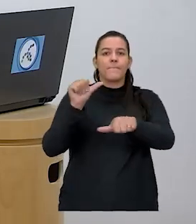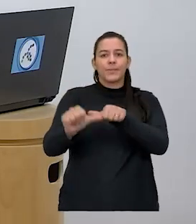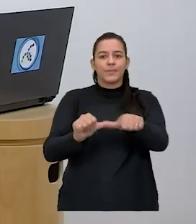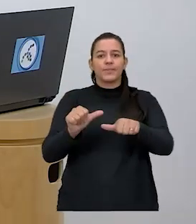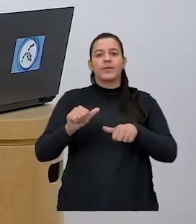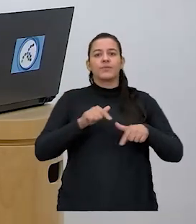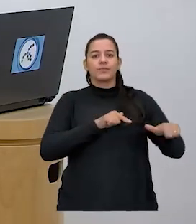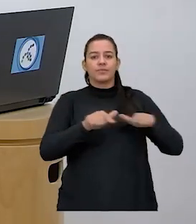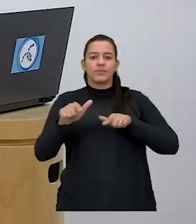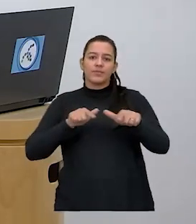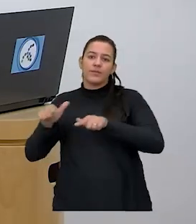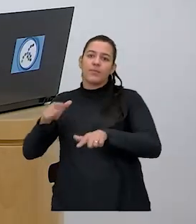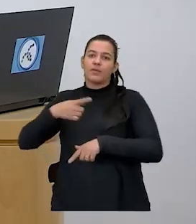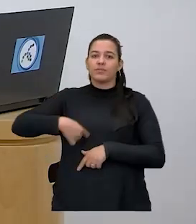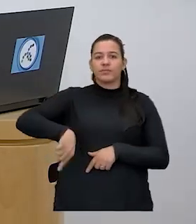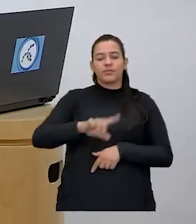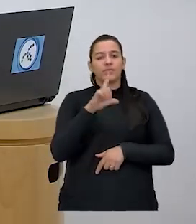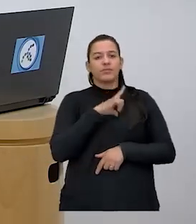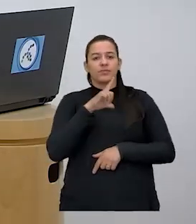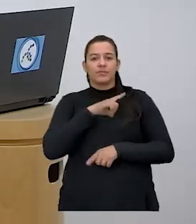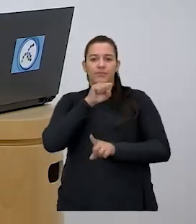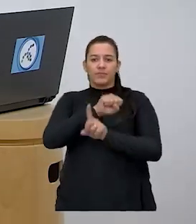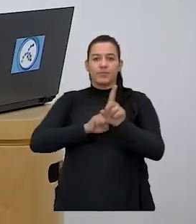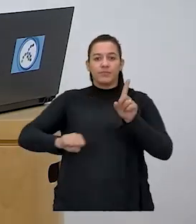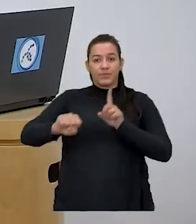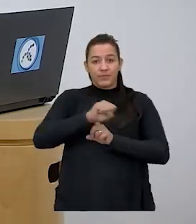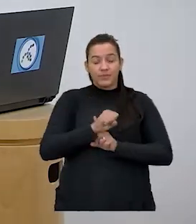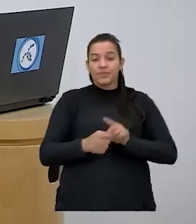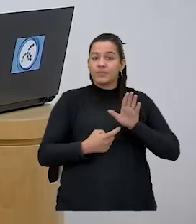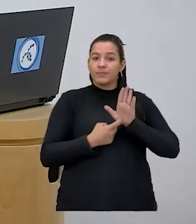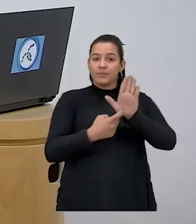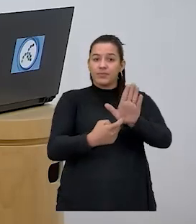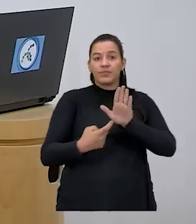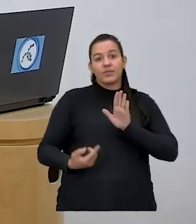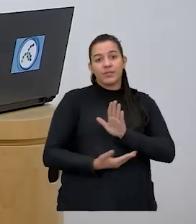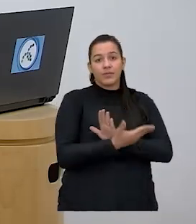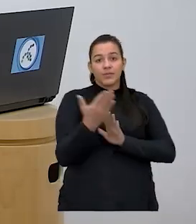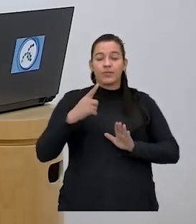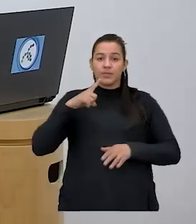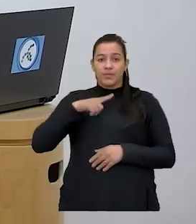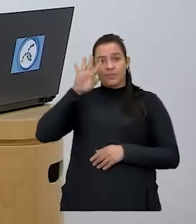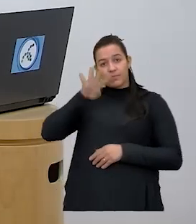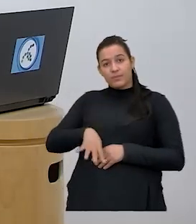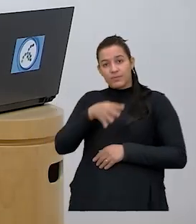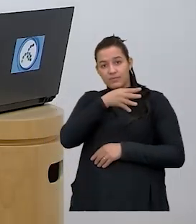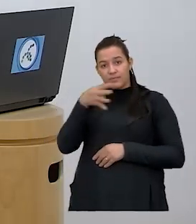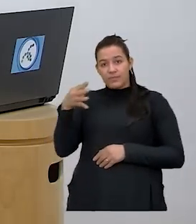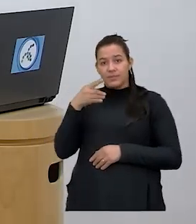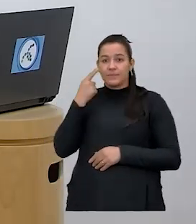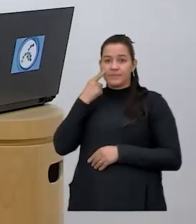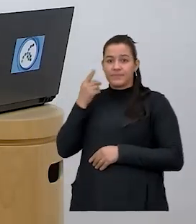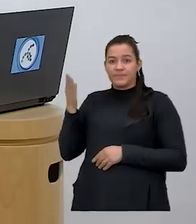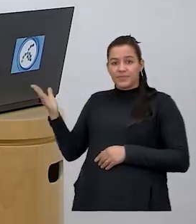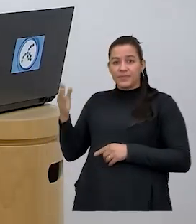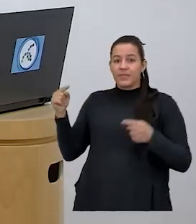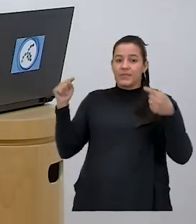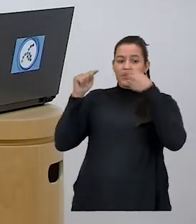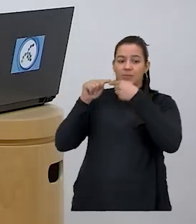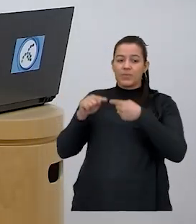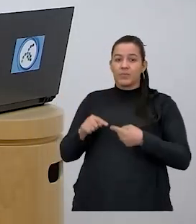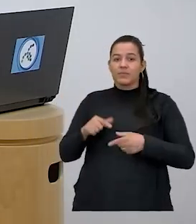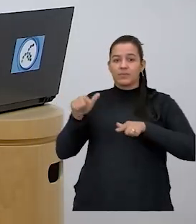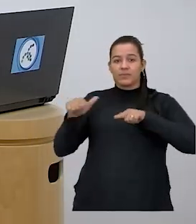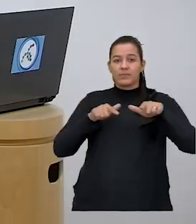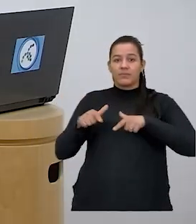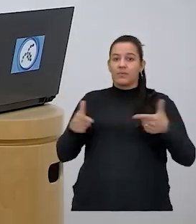os trabalhos que nós temos na nossa sociedade. E para mostrar isso, nós trouxemos aí uma tabela mostrando essa relação hoje de trabalho. Pode